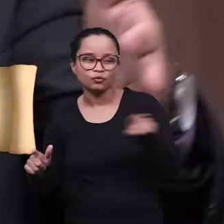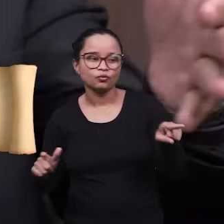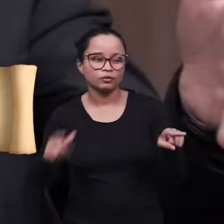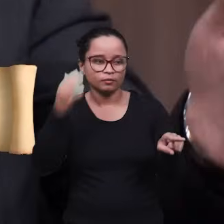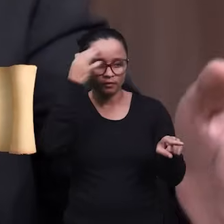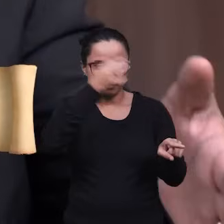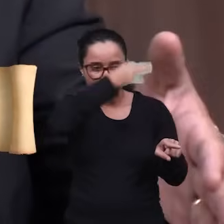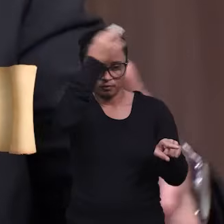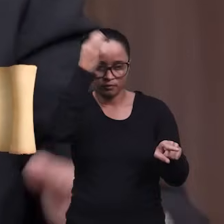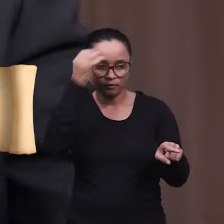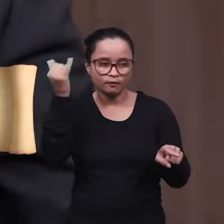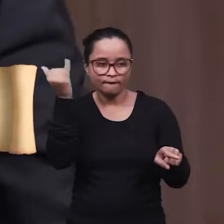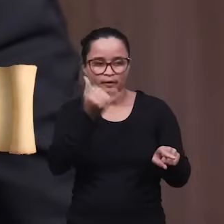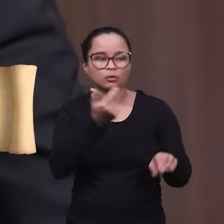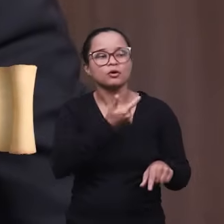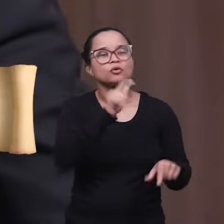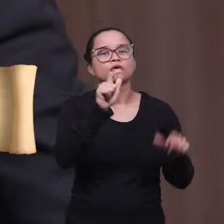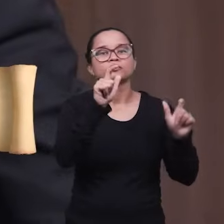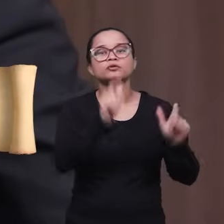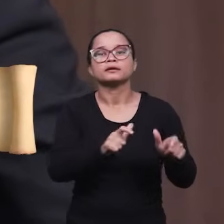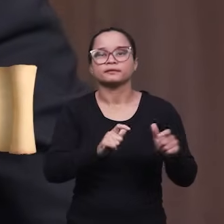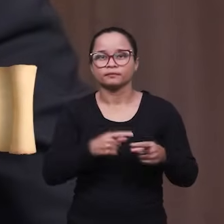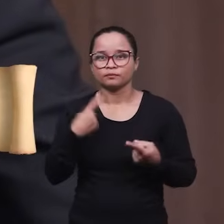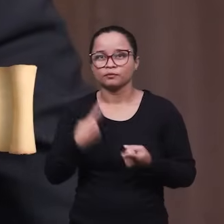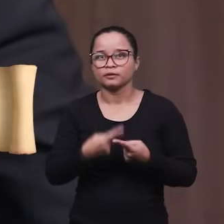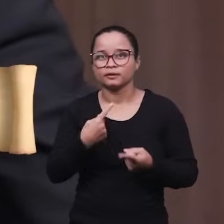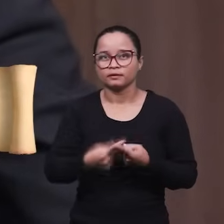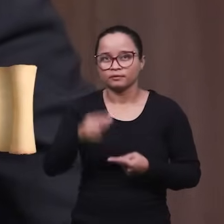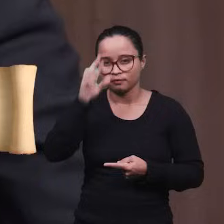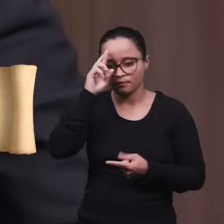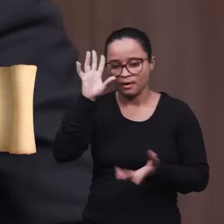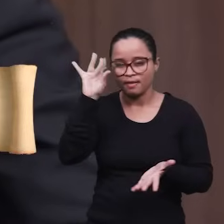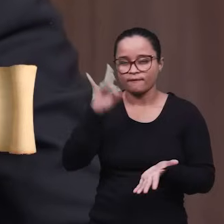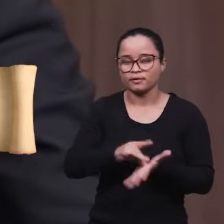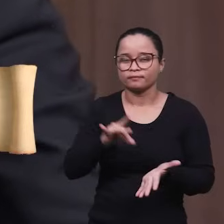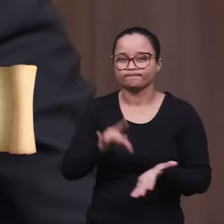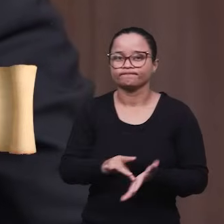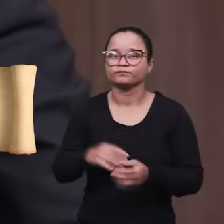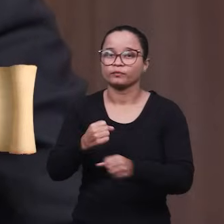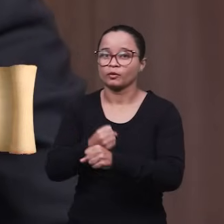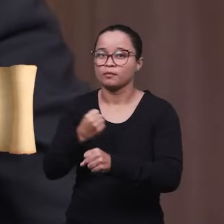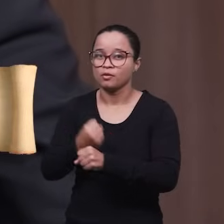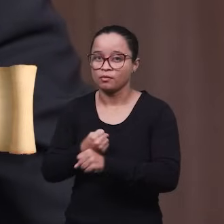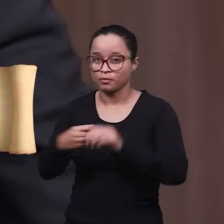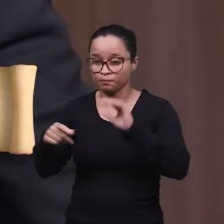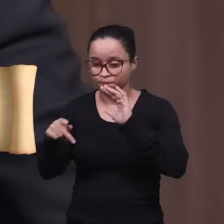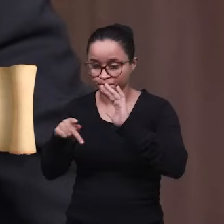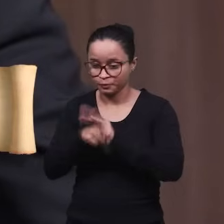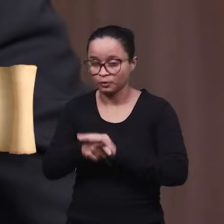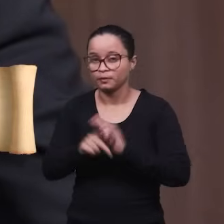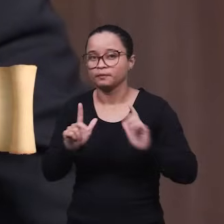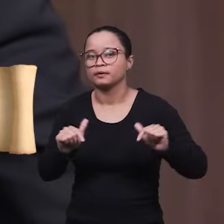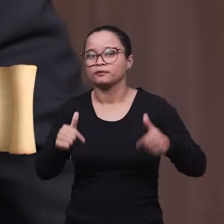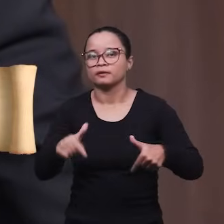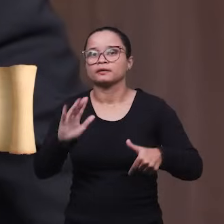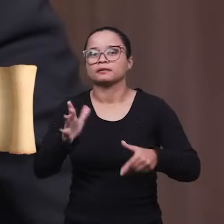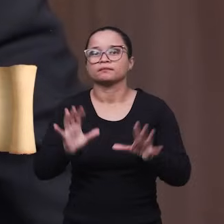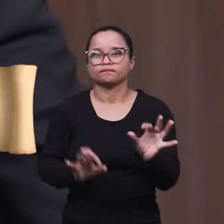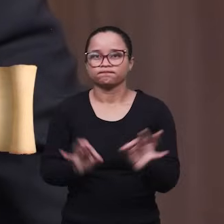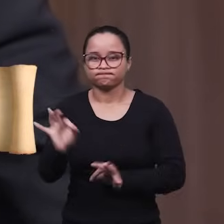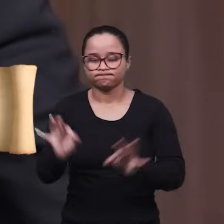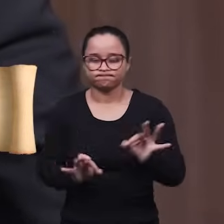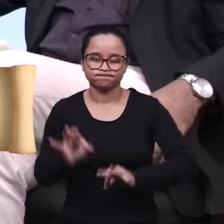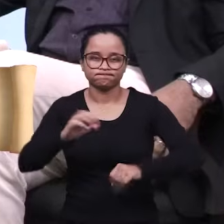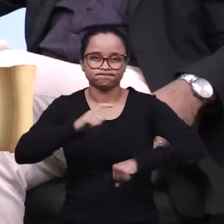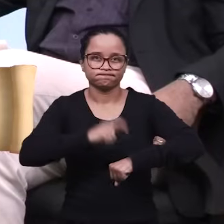lugar, é outro, porque o Senhor tinha, na verdade, uma obra, né, para fazer, já estava sendo preparado aquele